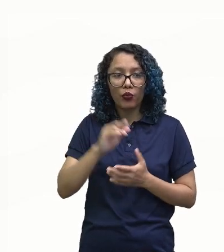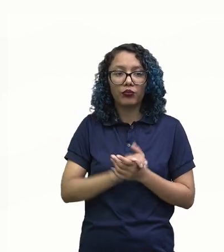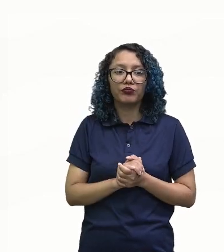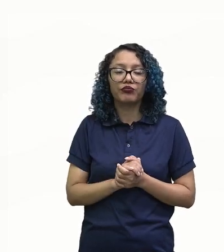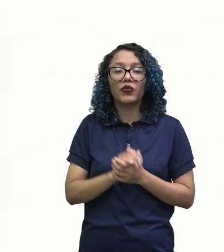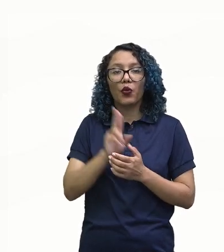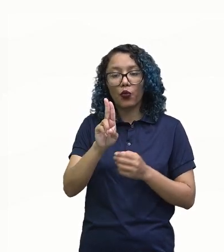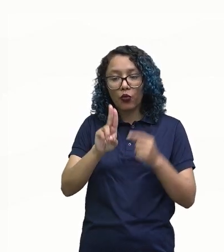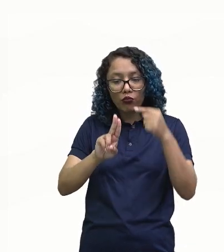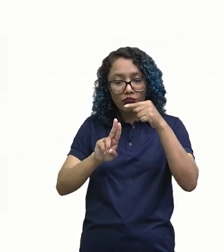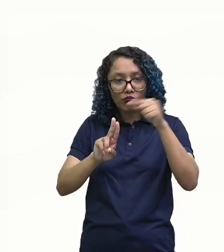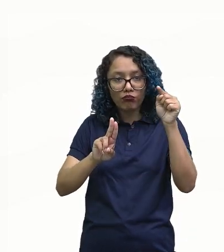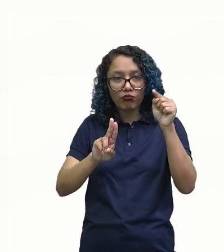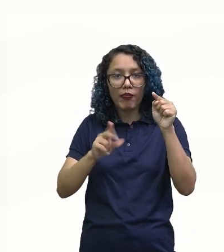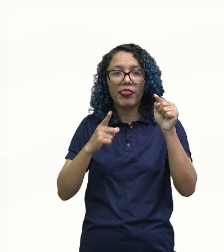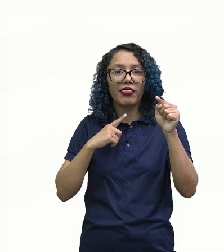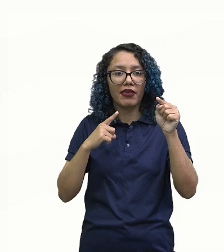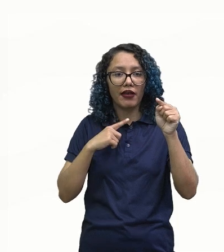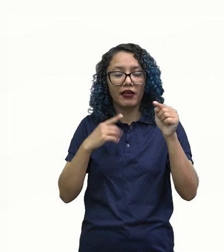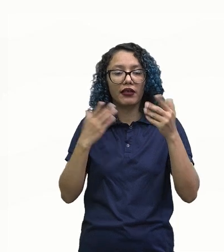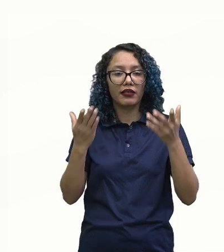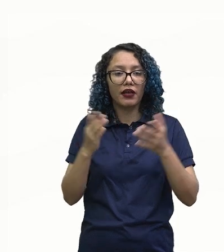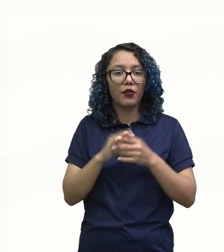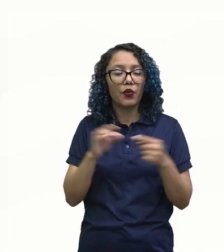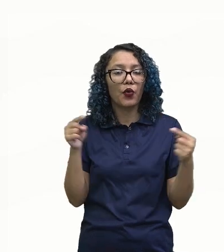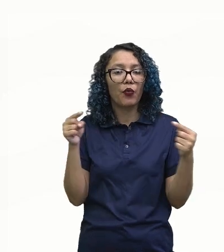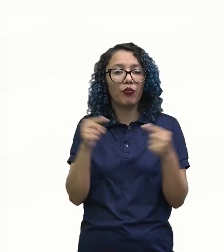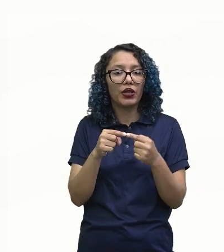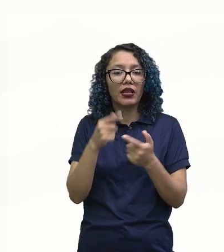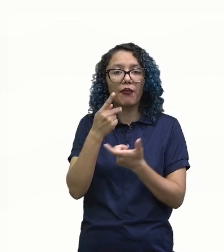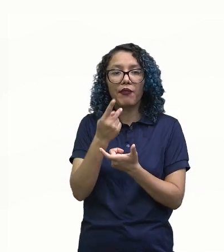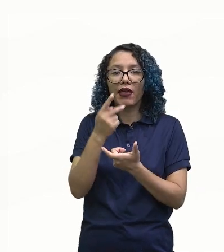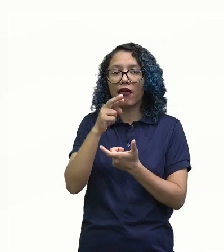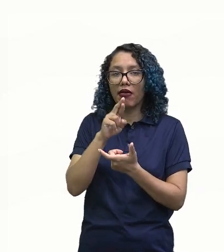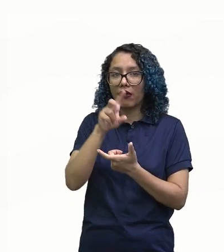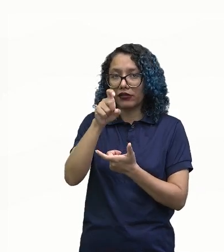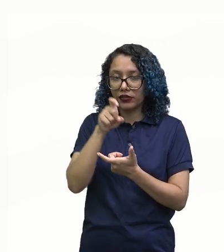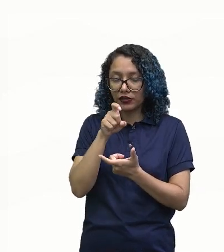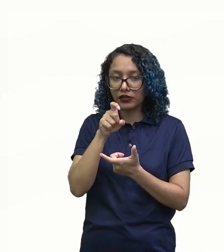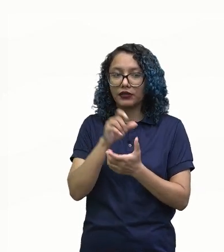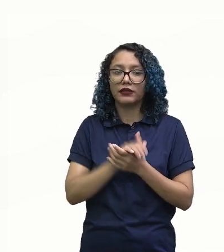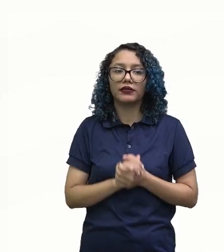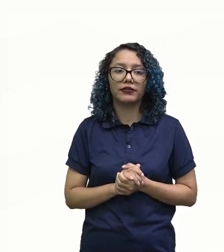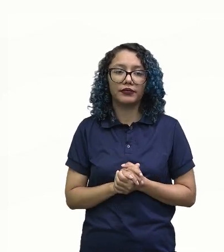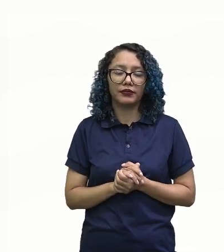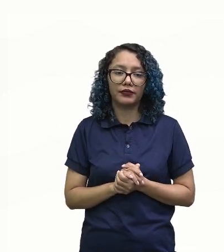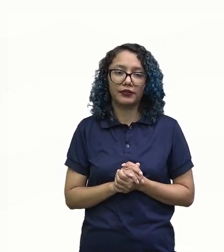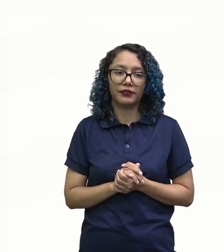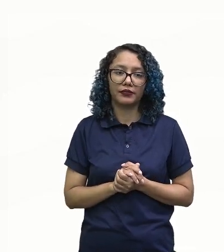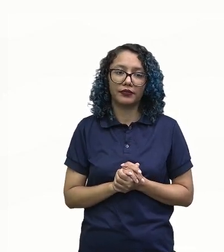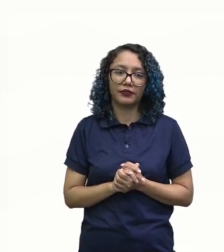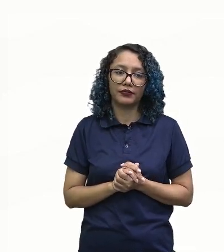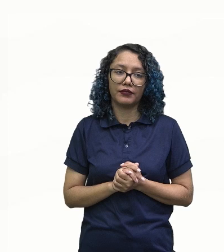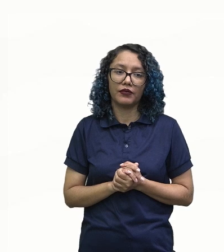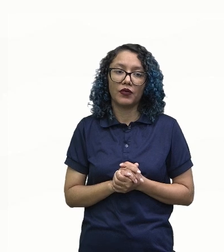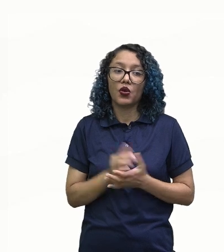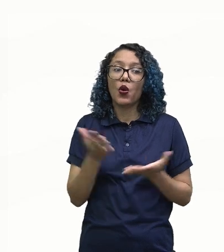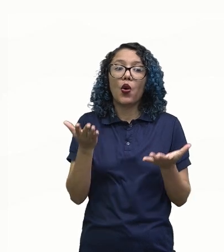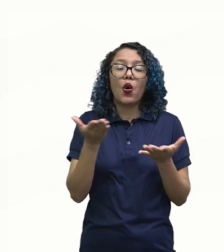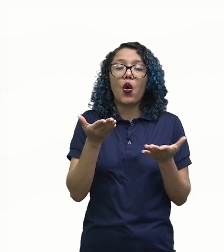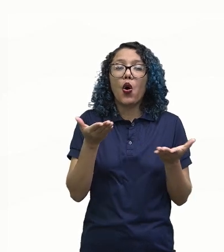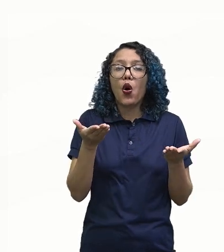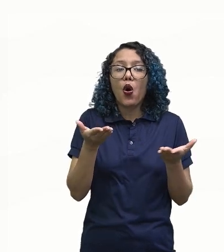acentuado. Logo, ela é uma palavra proparoxítona, terminada na acentuação na